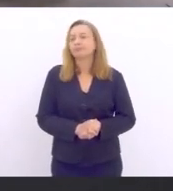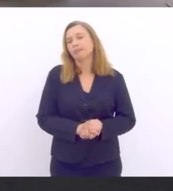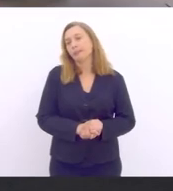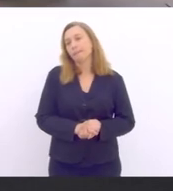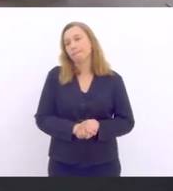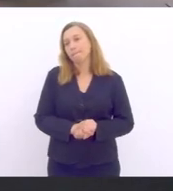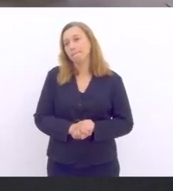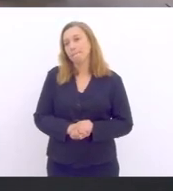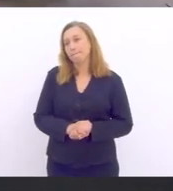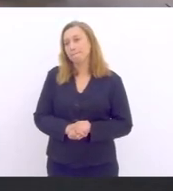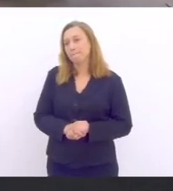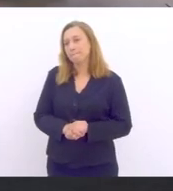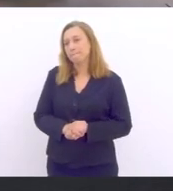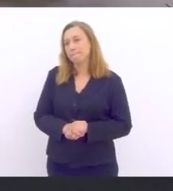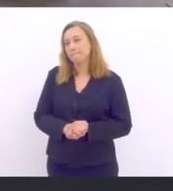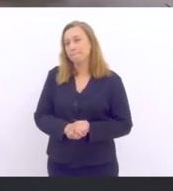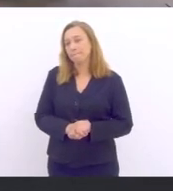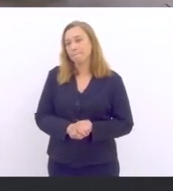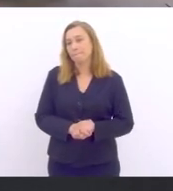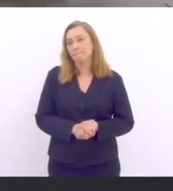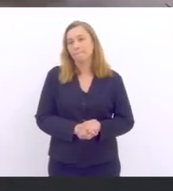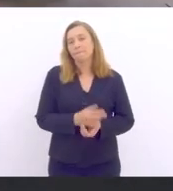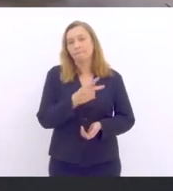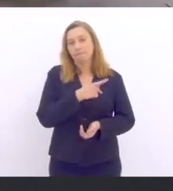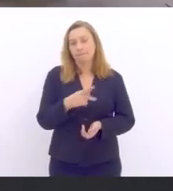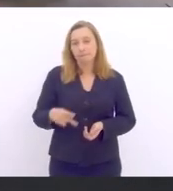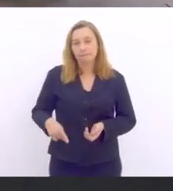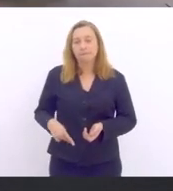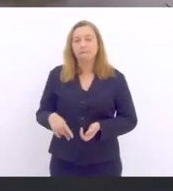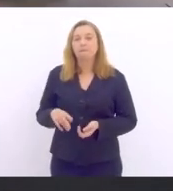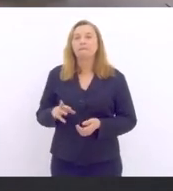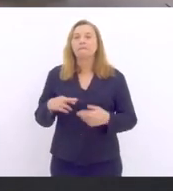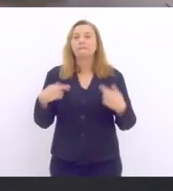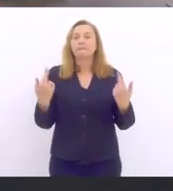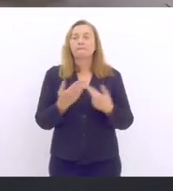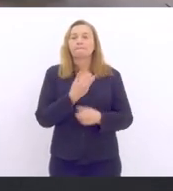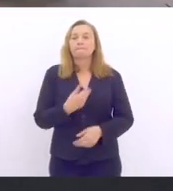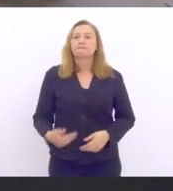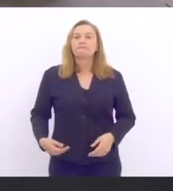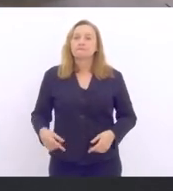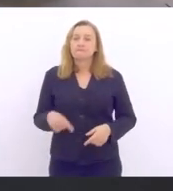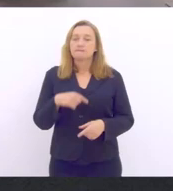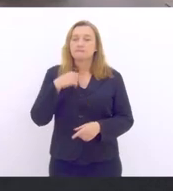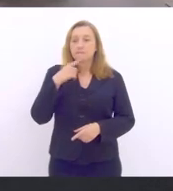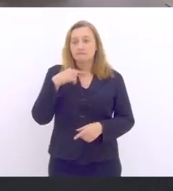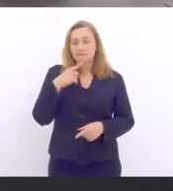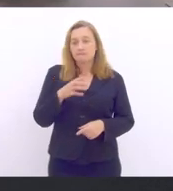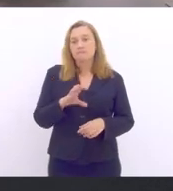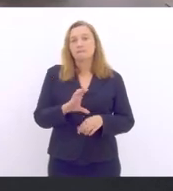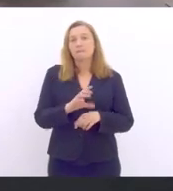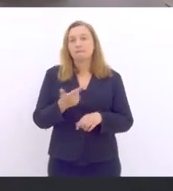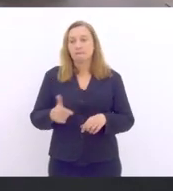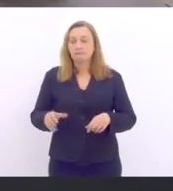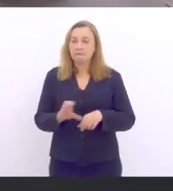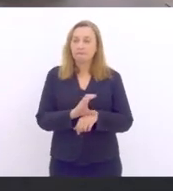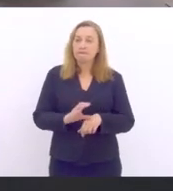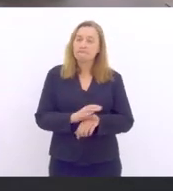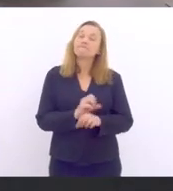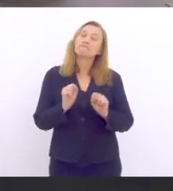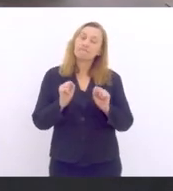para as presidências dessa audiência pública, as dúvidas sobre constitucionalidade, para que eventualmente possam